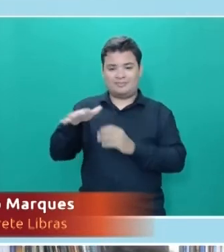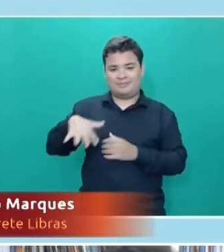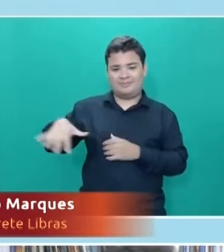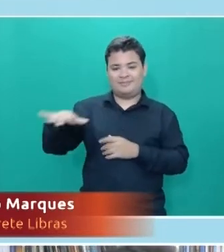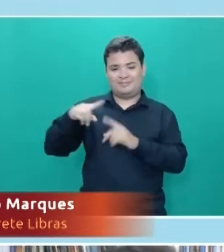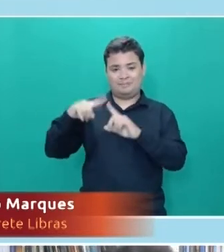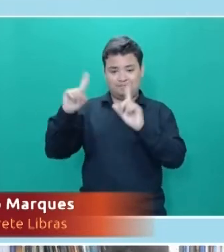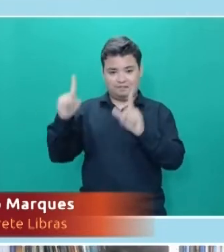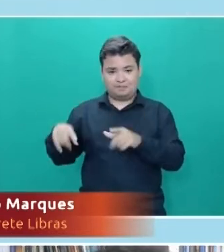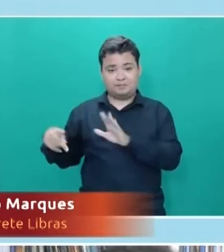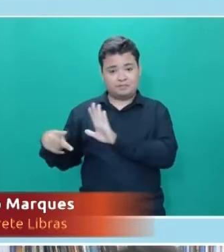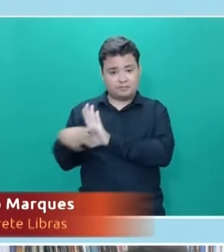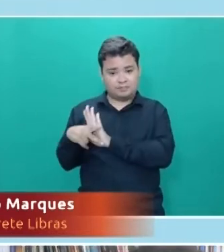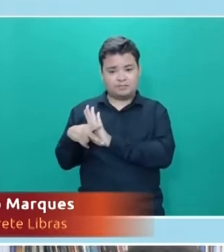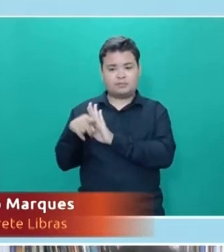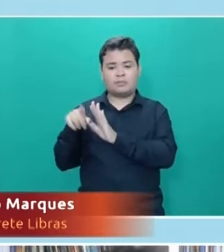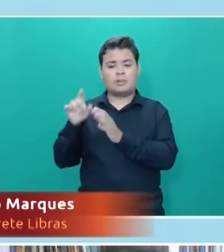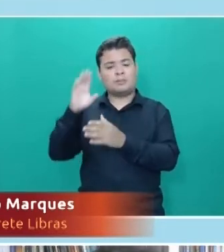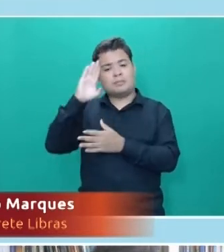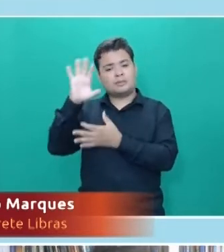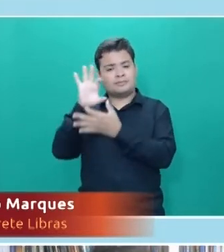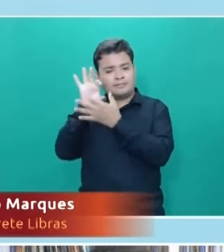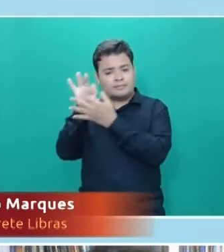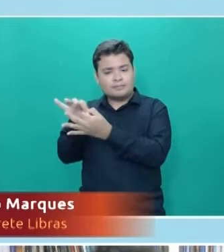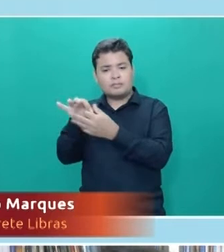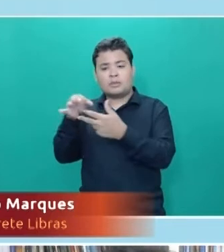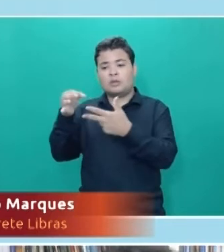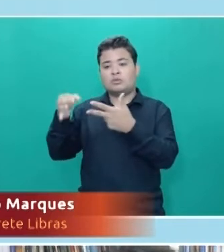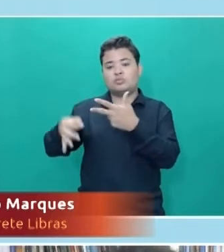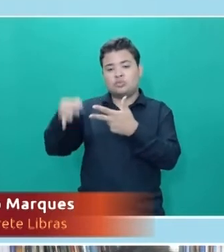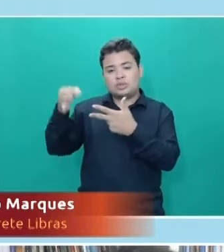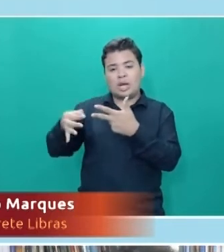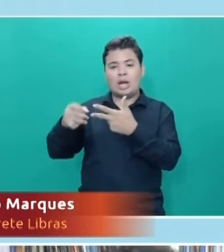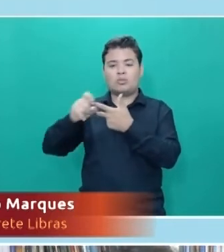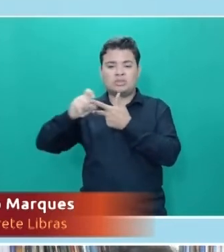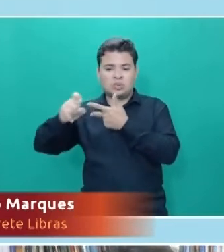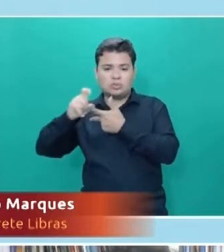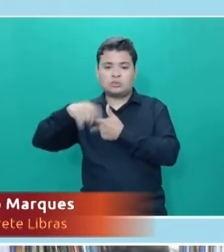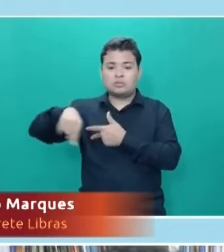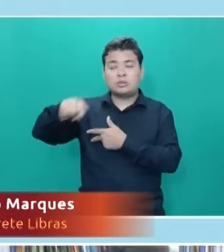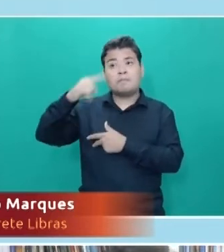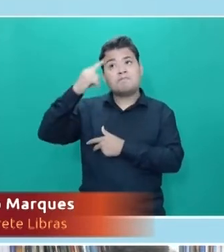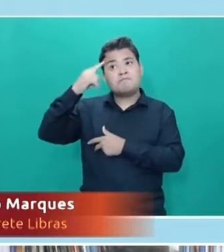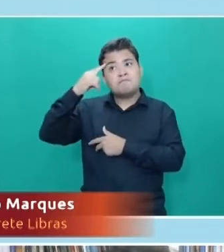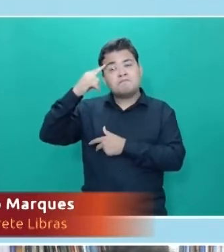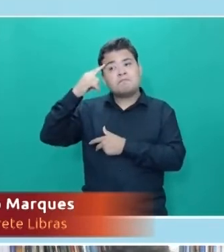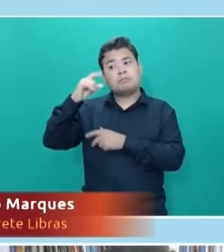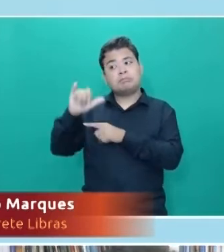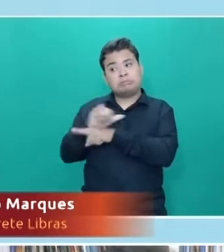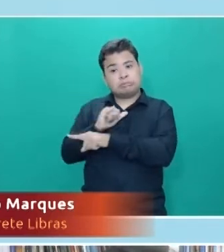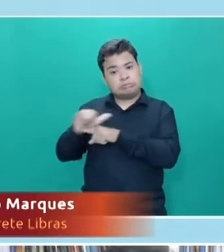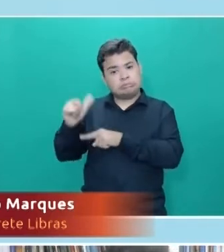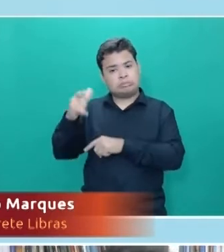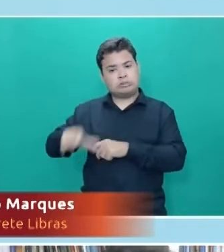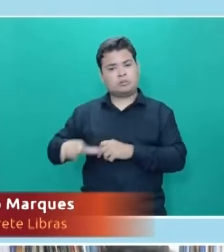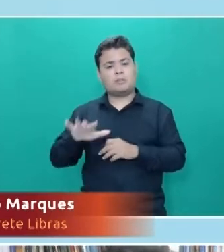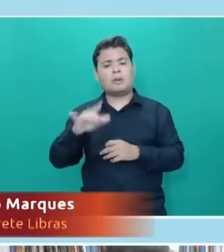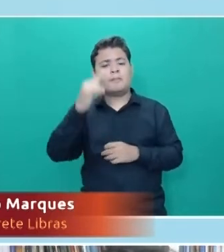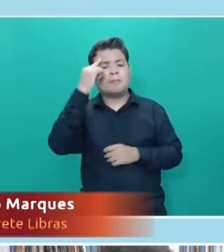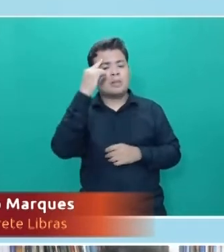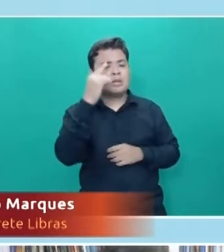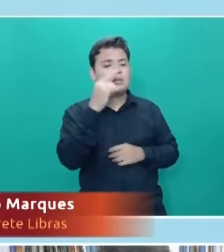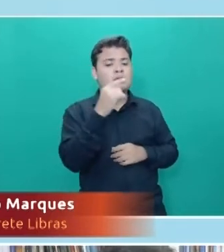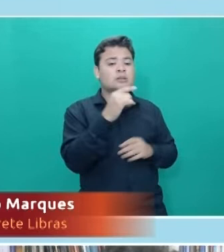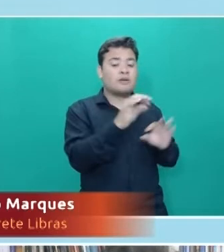ligados ao judiciário, aos militares, e até ao executivo, tem que ser repensado. Agora, eu não posso pegar uma mãe que é arrimo de família,